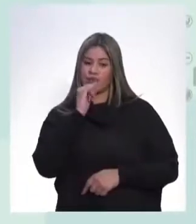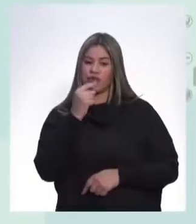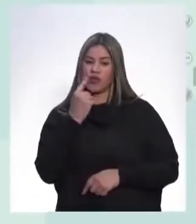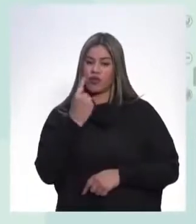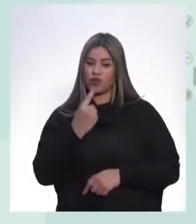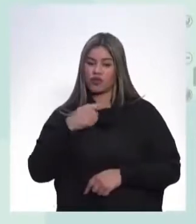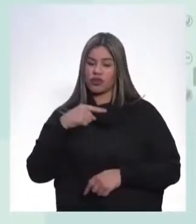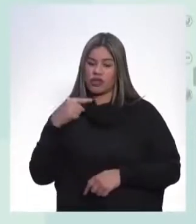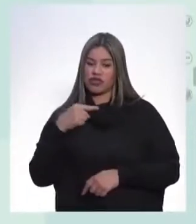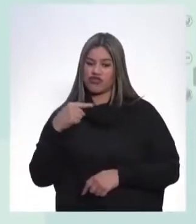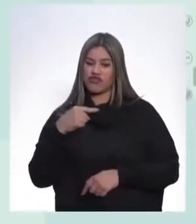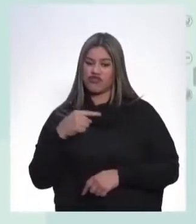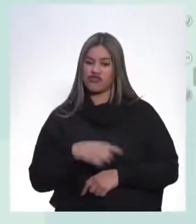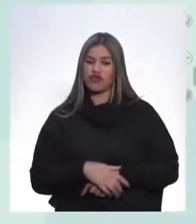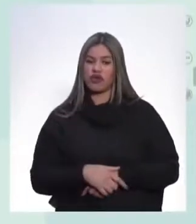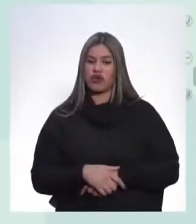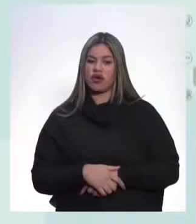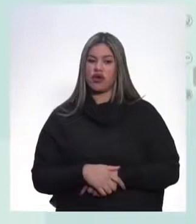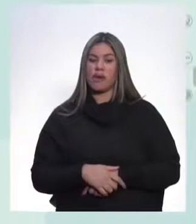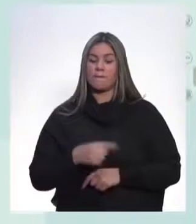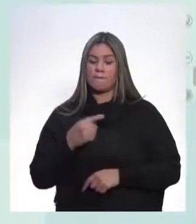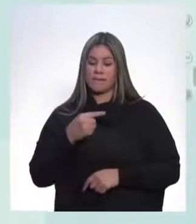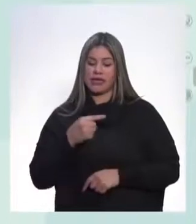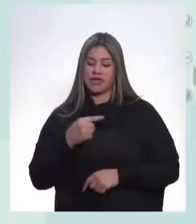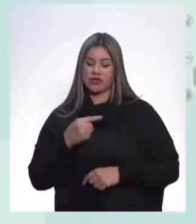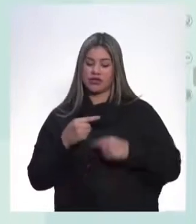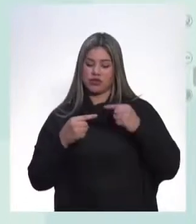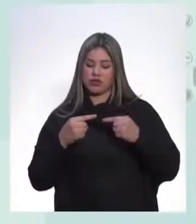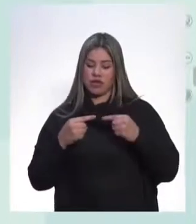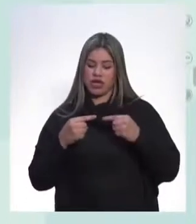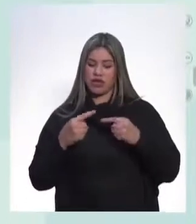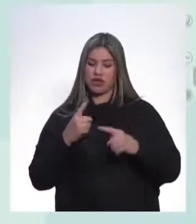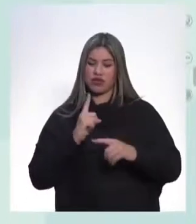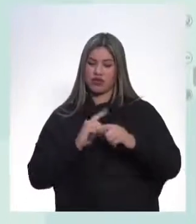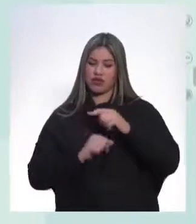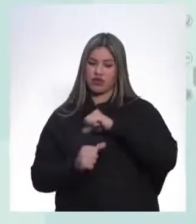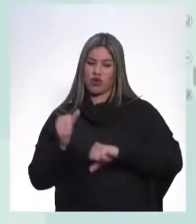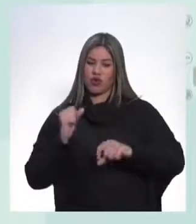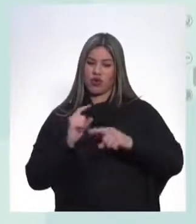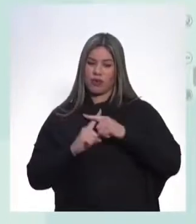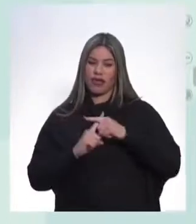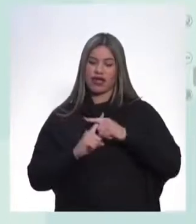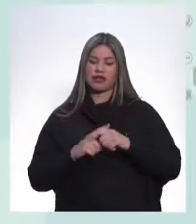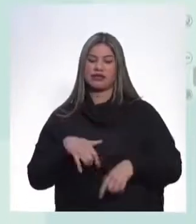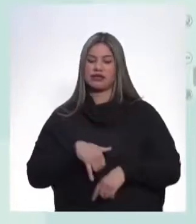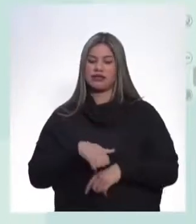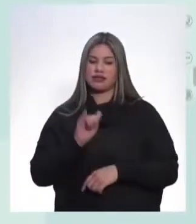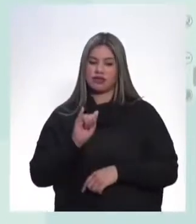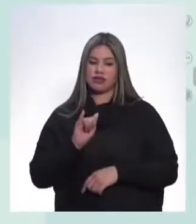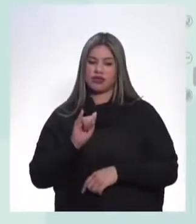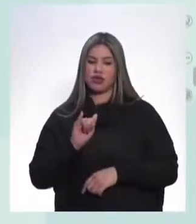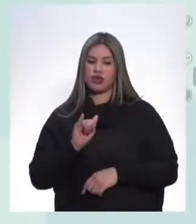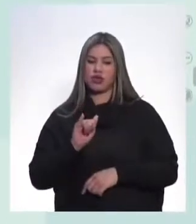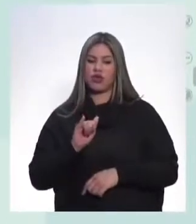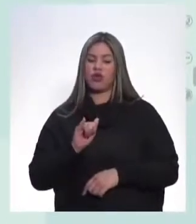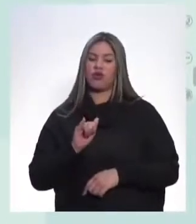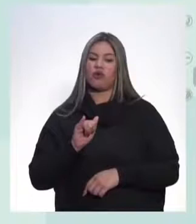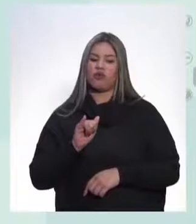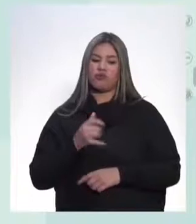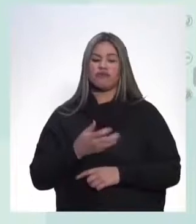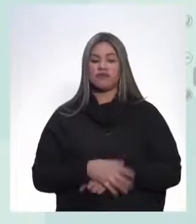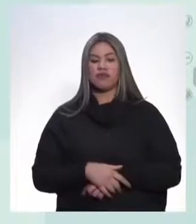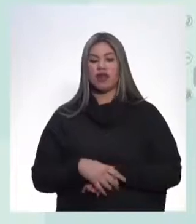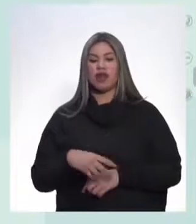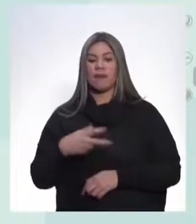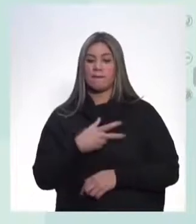sinal. Menos com menos, mais. Y vezes 1, y. Igual. Menos